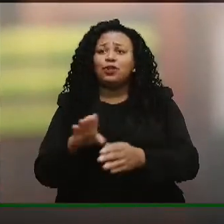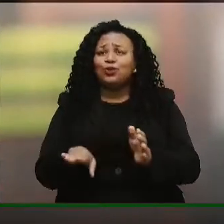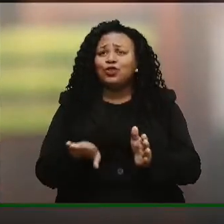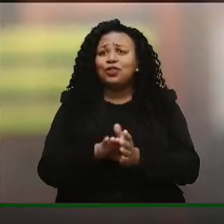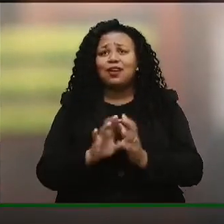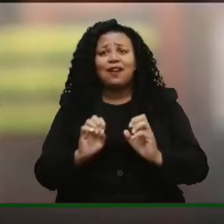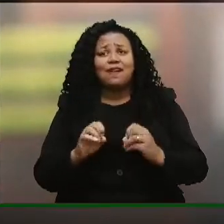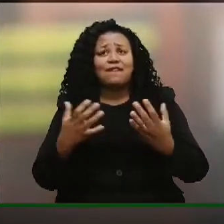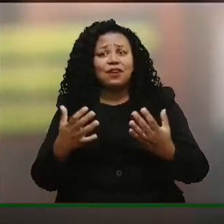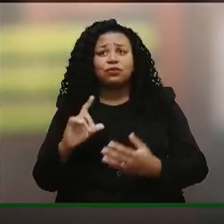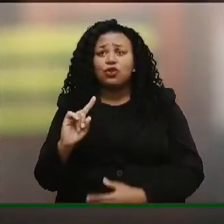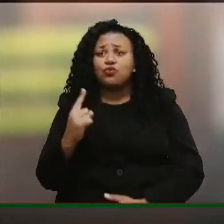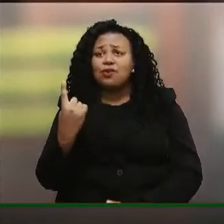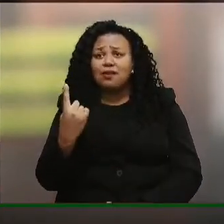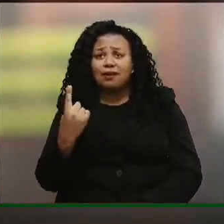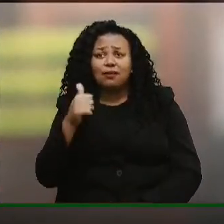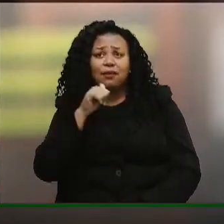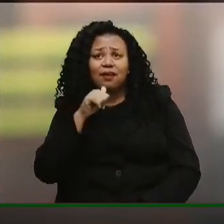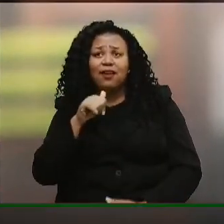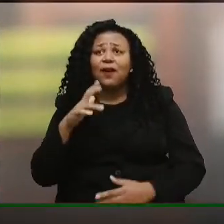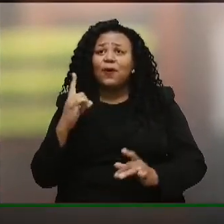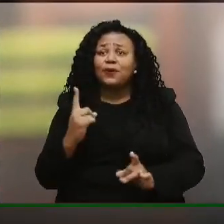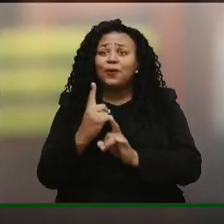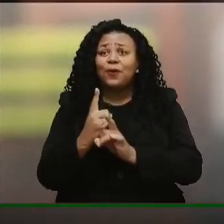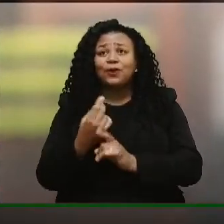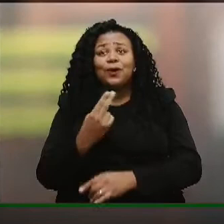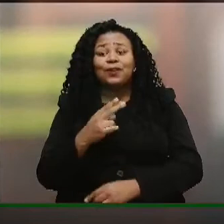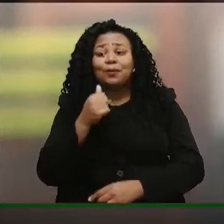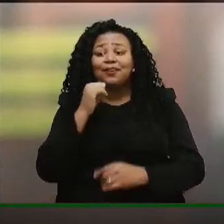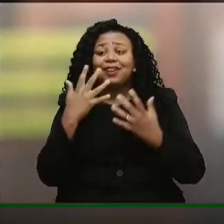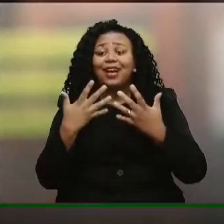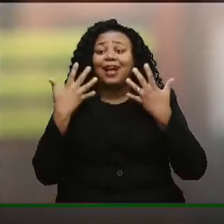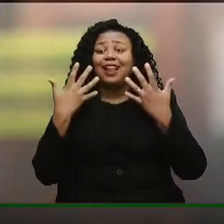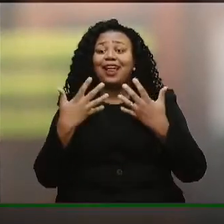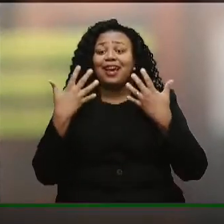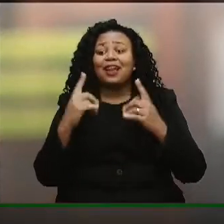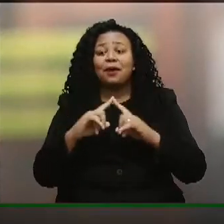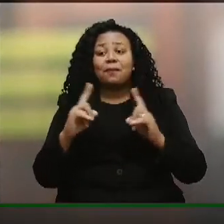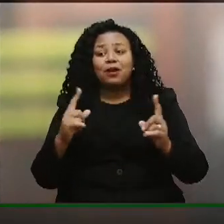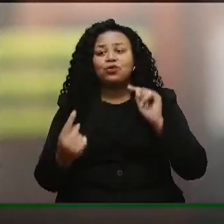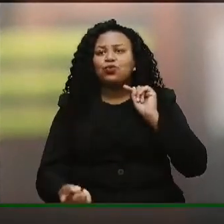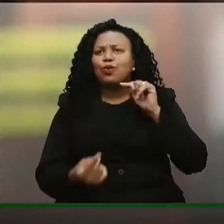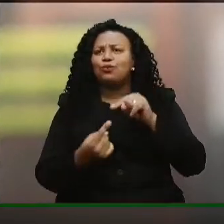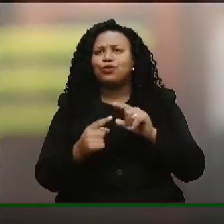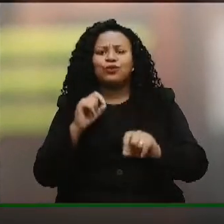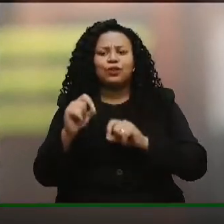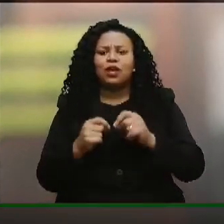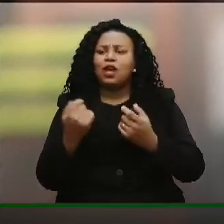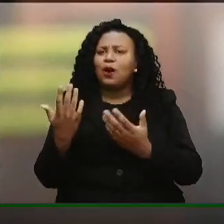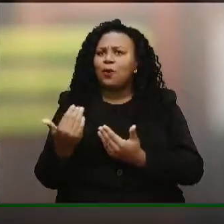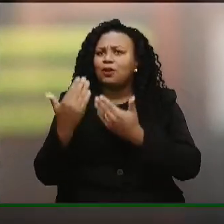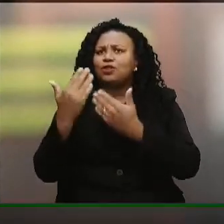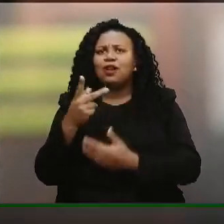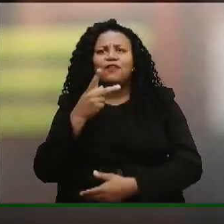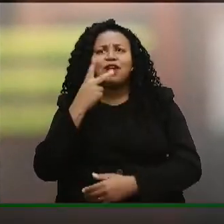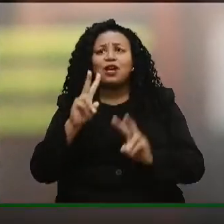eventos e às vezes serem as únicas, né? Ou quando a gente encontra outra, a gente se alegra. Mas o intuito hoje aqui é homenagear e